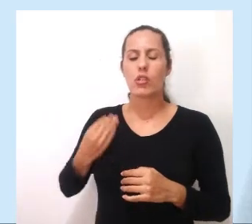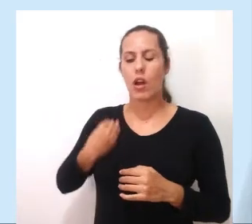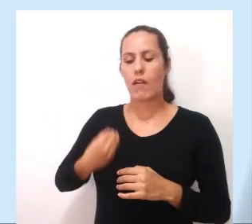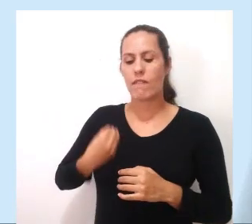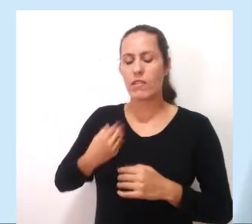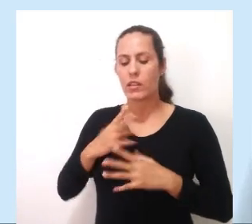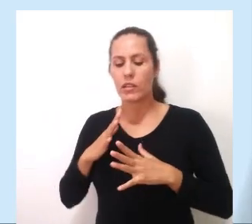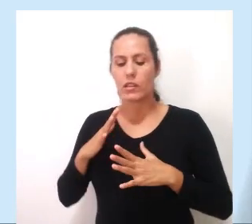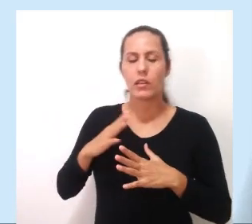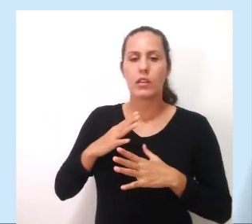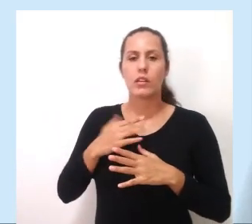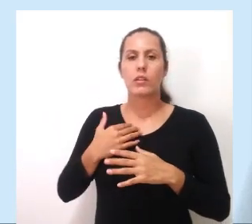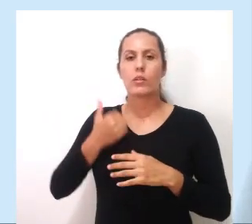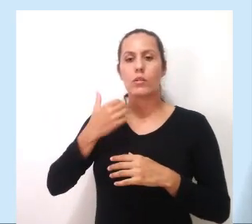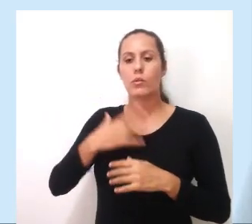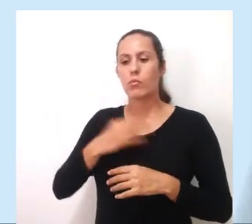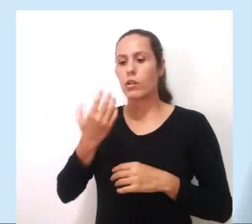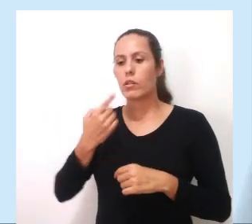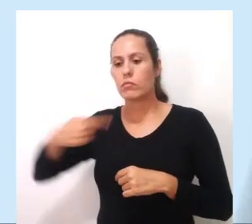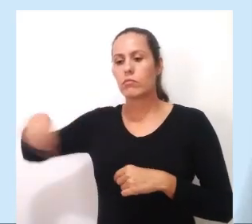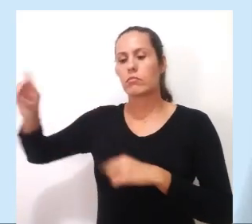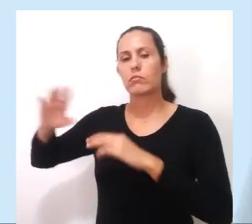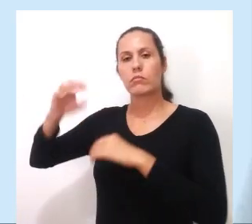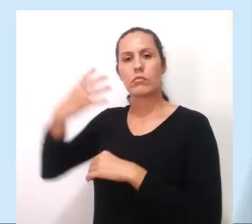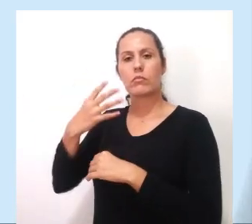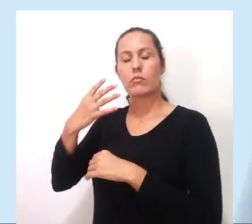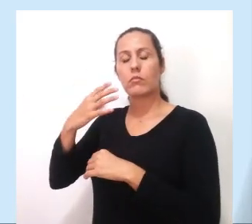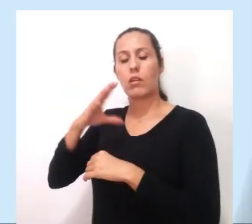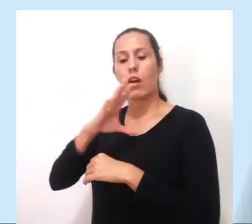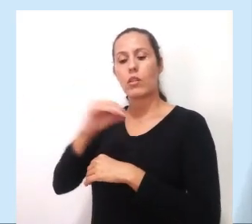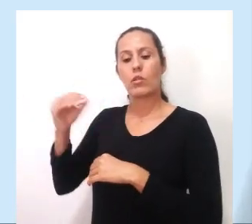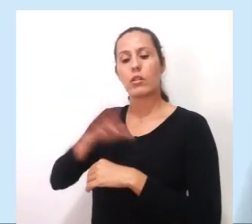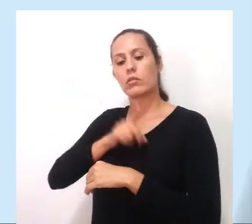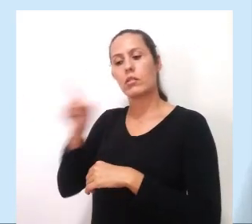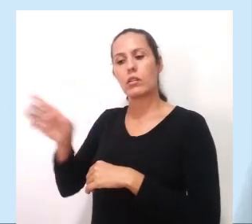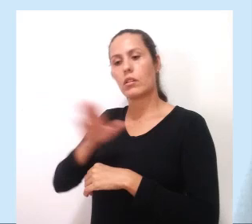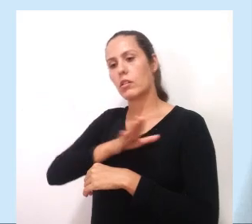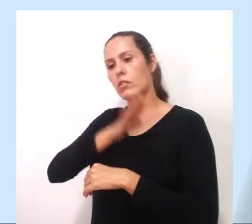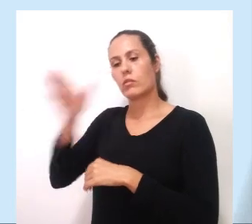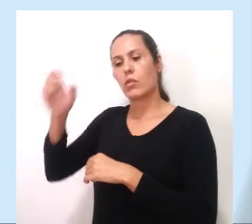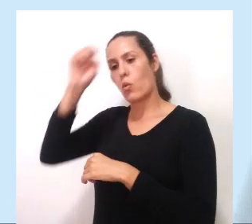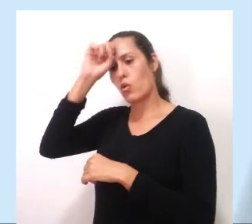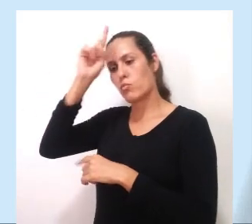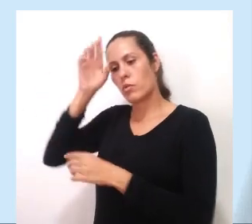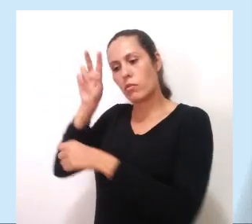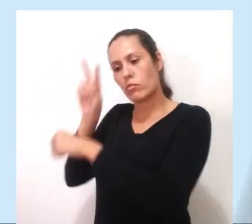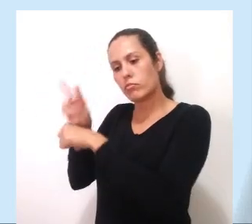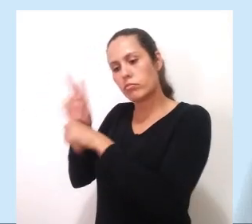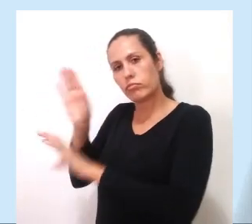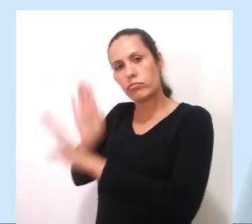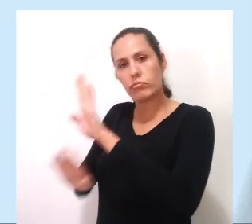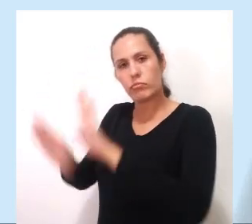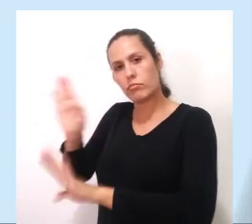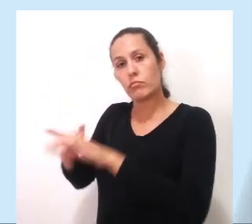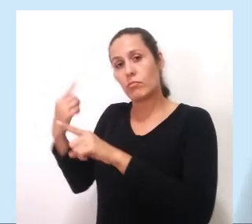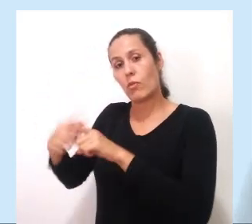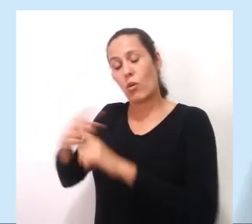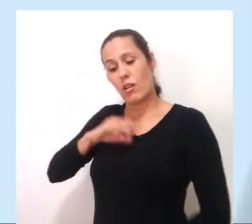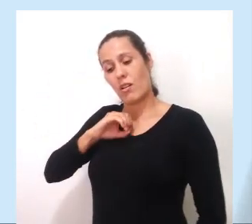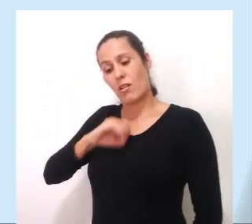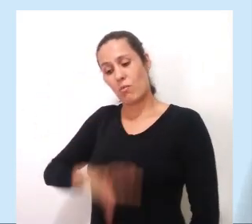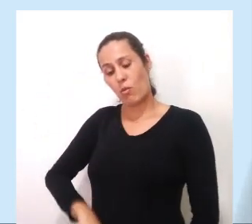e entre a vida e a morte, onde o pai tem que levar a adolescente para a maternidade para os devidos